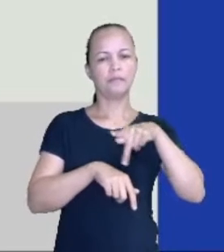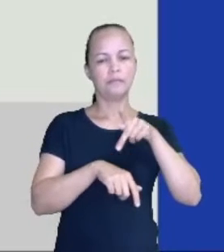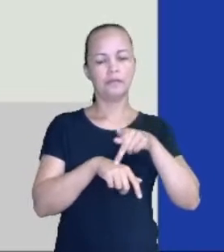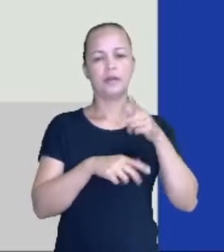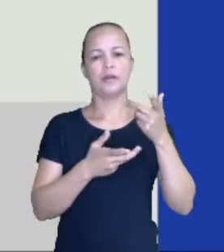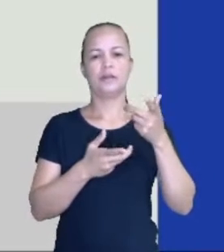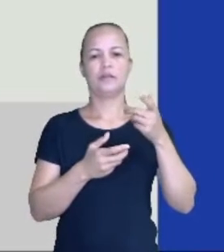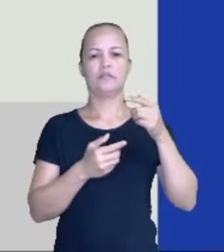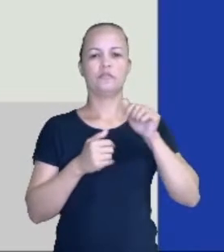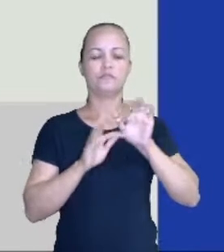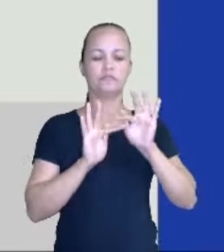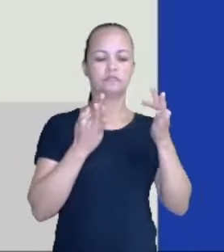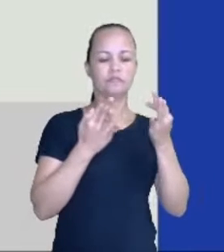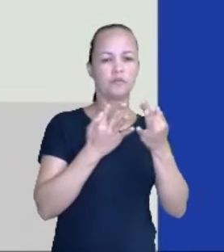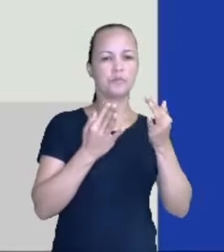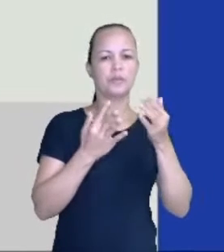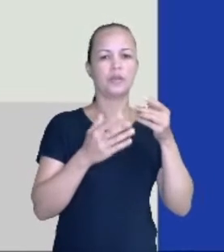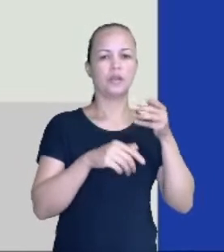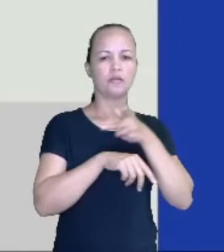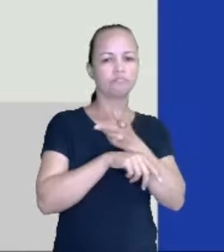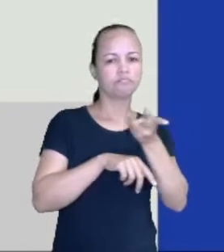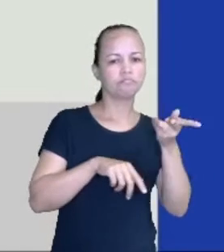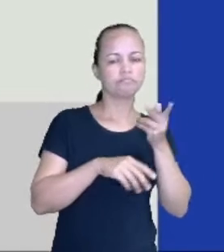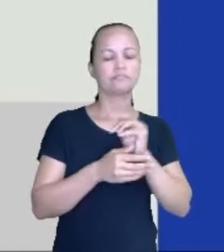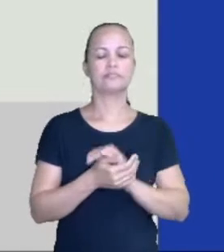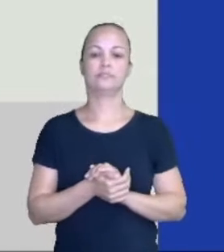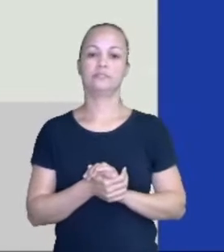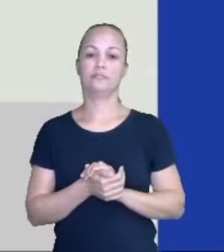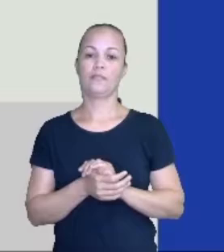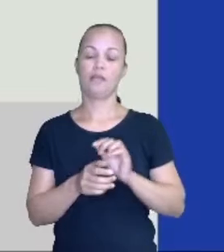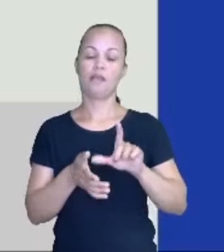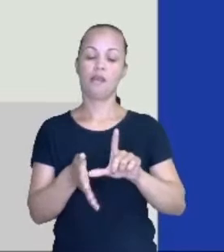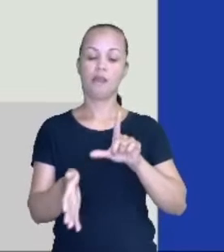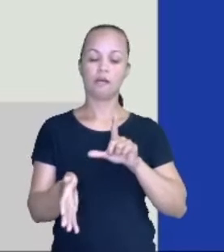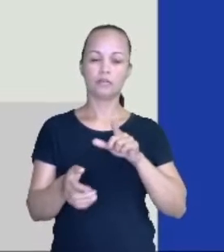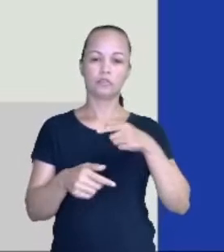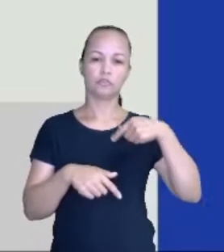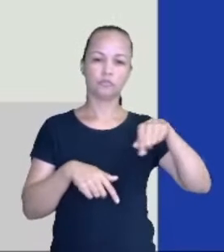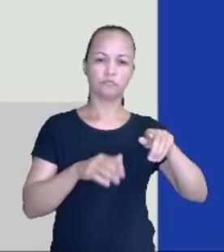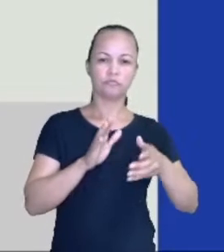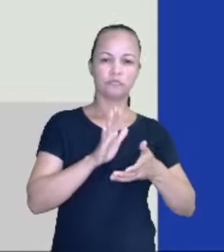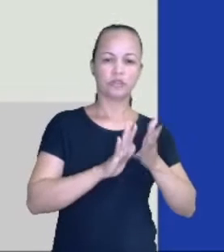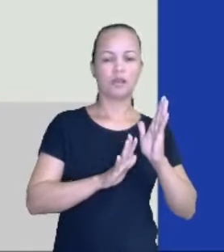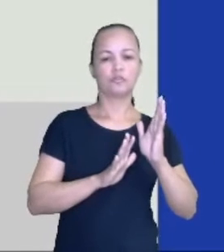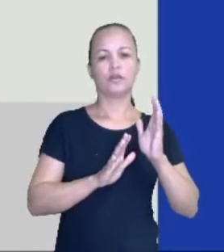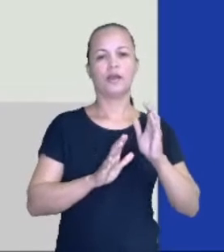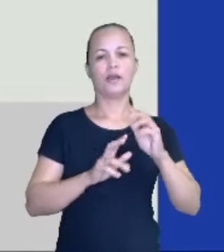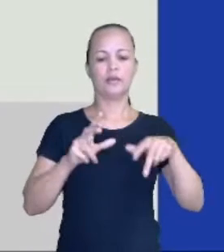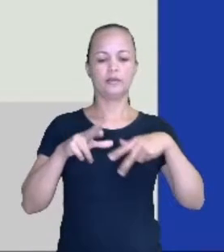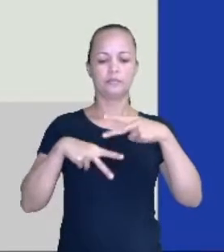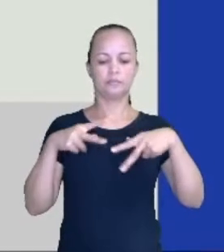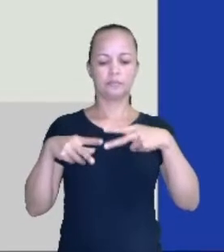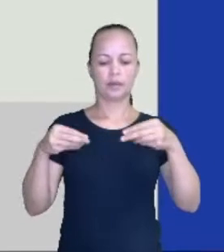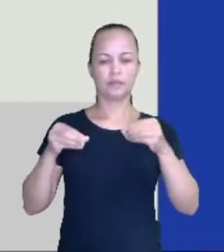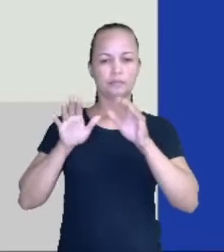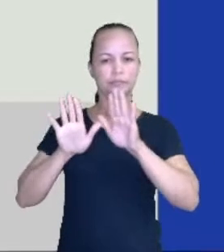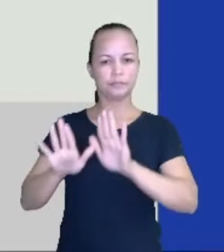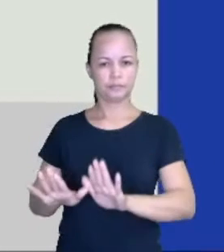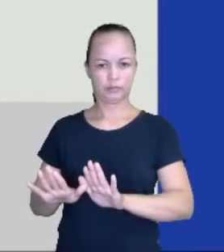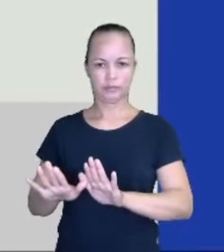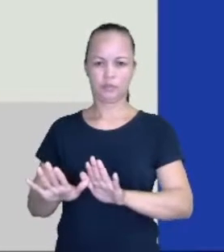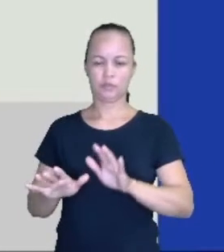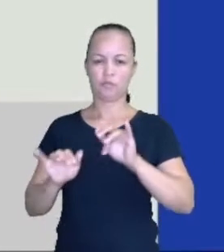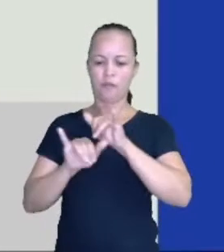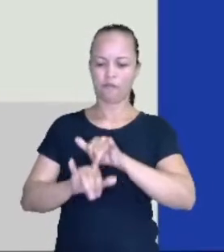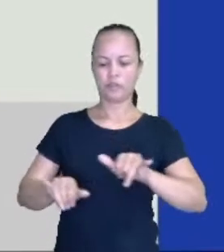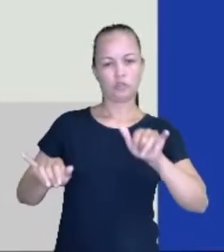quais não viam há 20 anos. Mas antes de viajar, Dona Sara deixou um presente. Não disse para quem era, mas